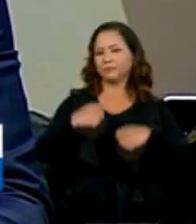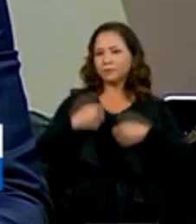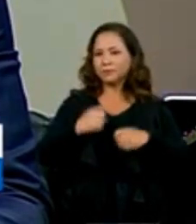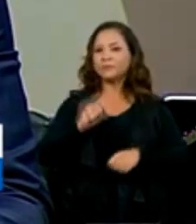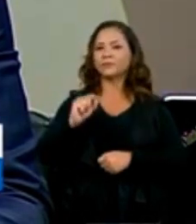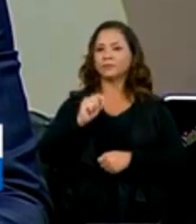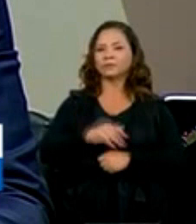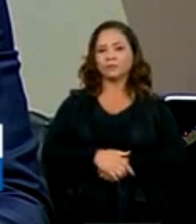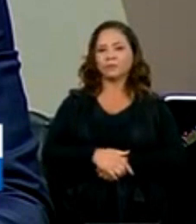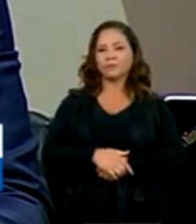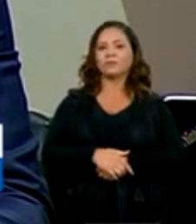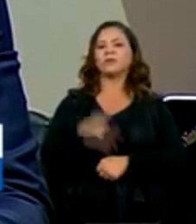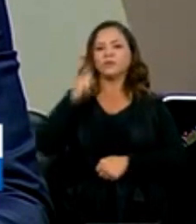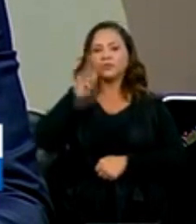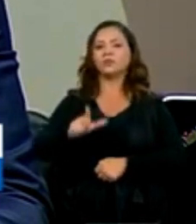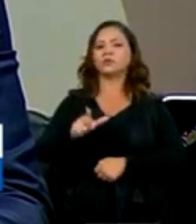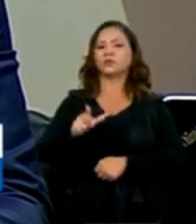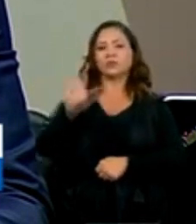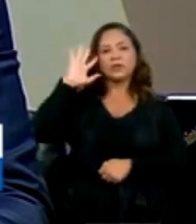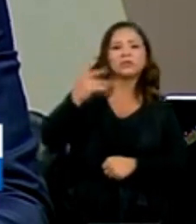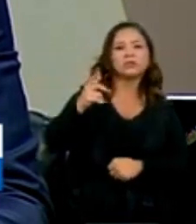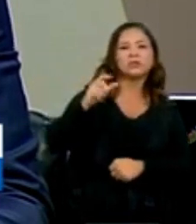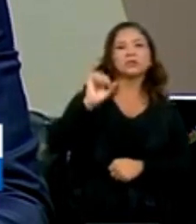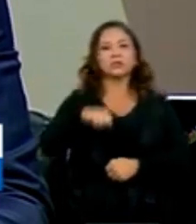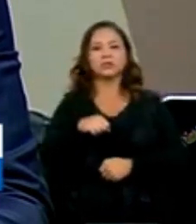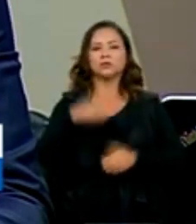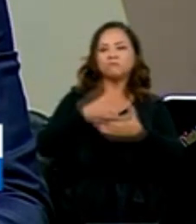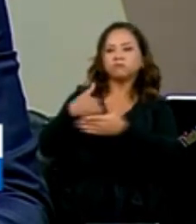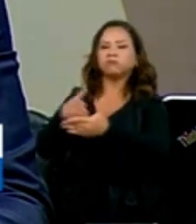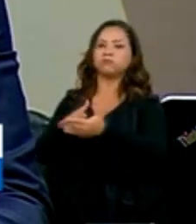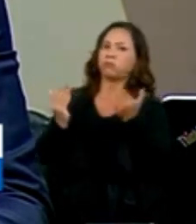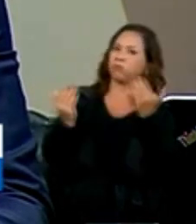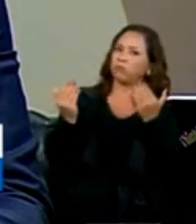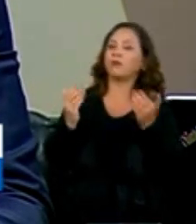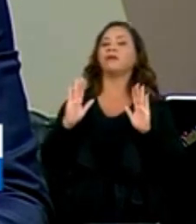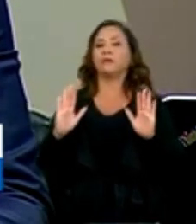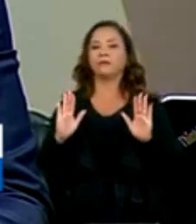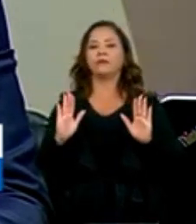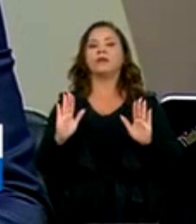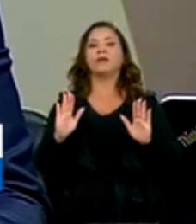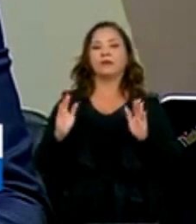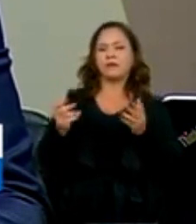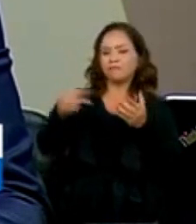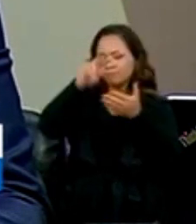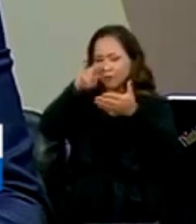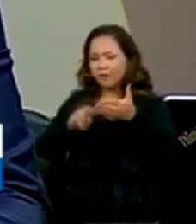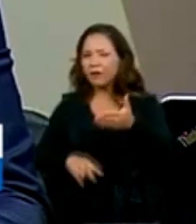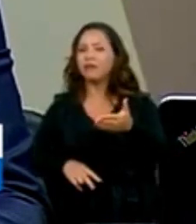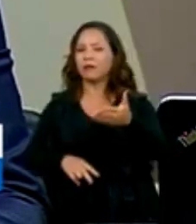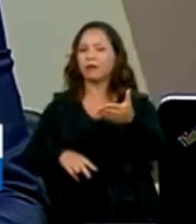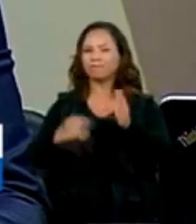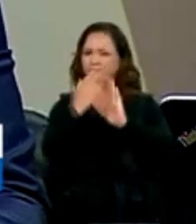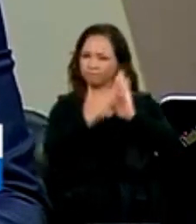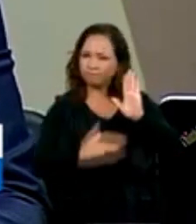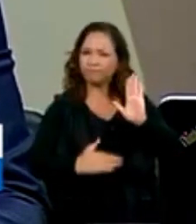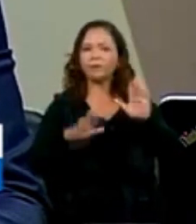com Zanin durante os casos da Lava Jato. Nos bastidores, senadores afirmaram que esperavam um embate mais caloroso, ou pelo